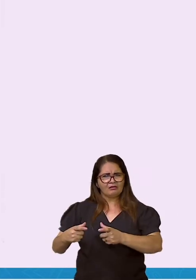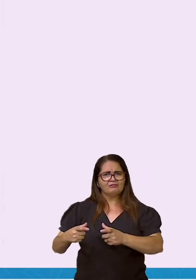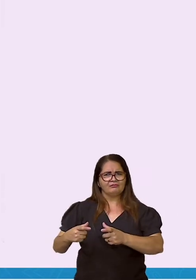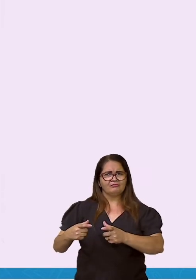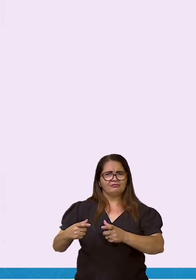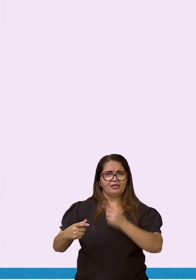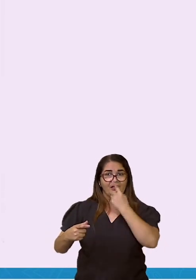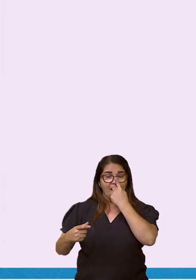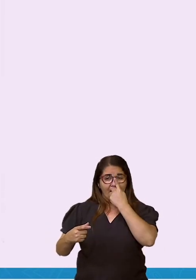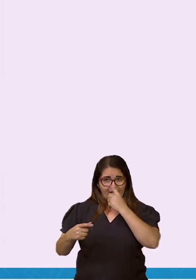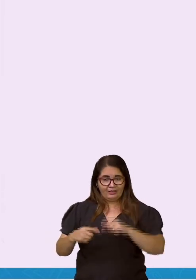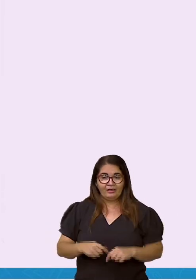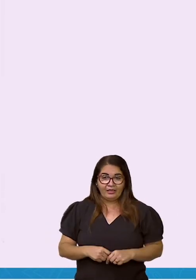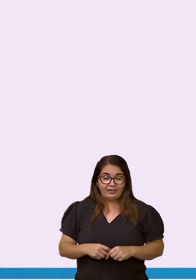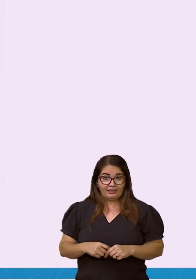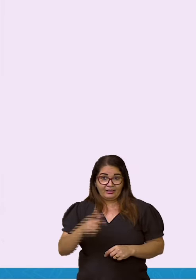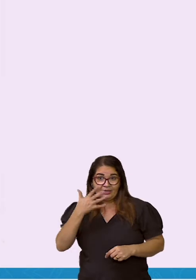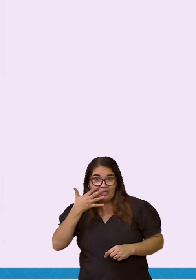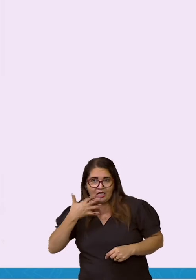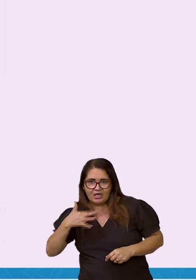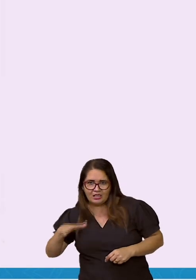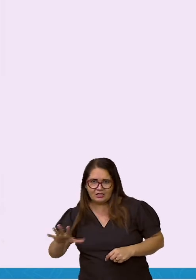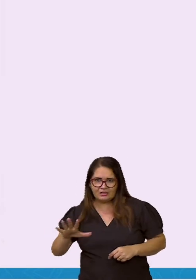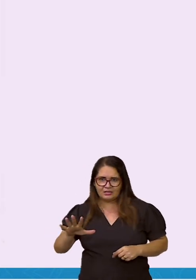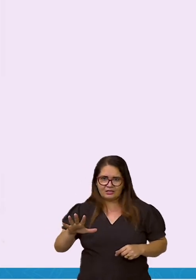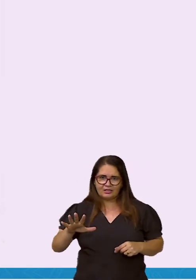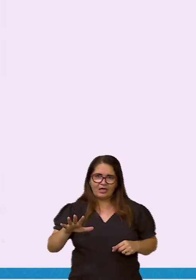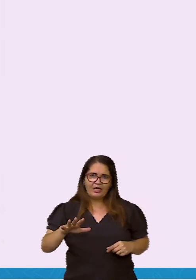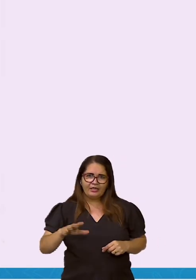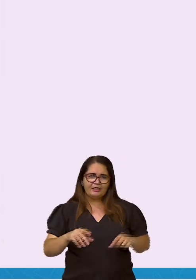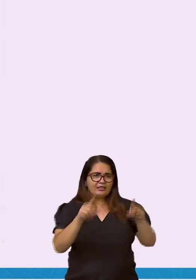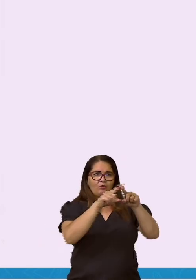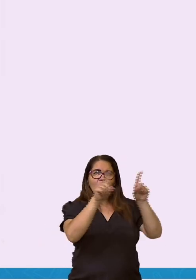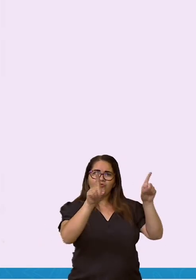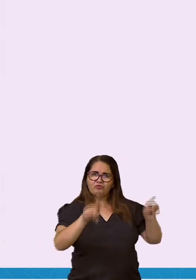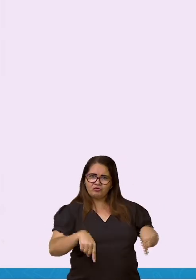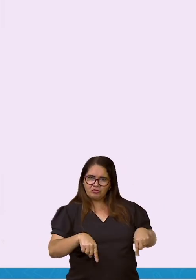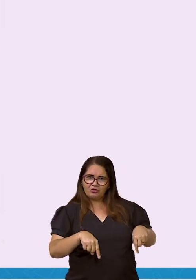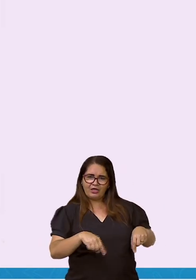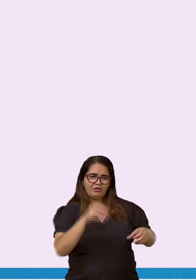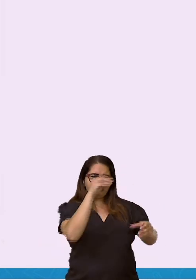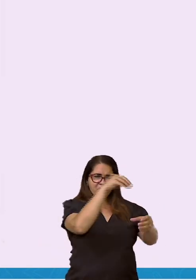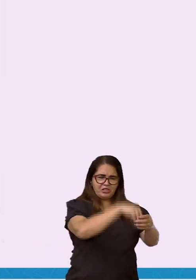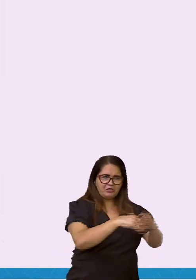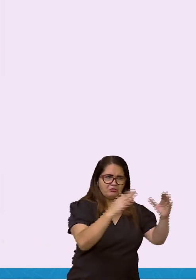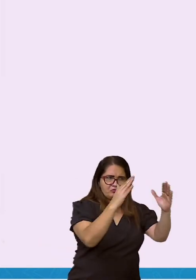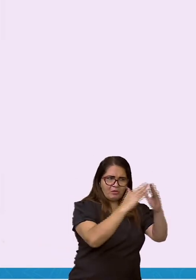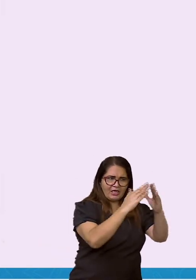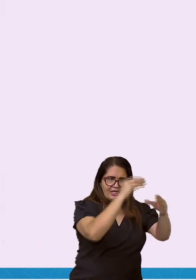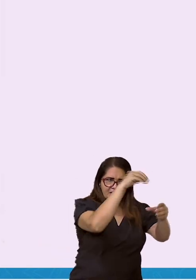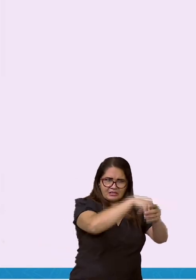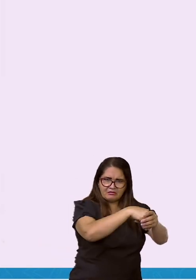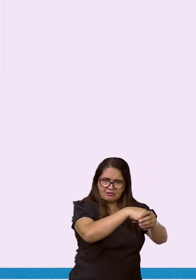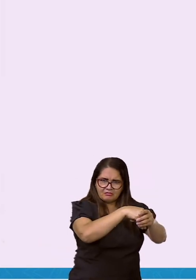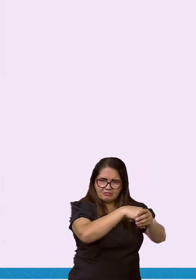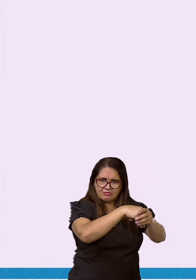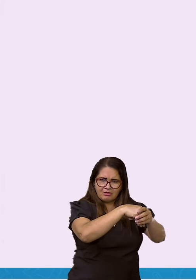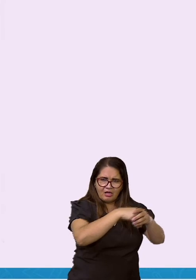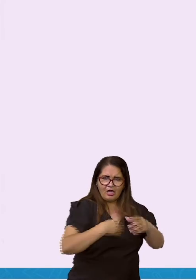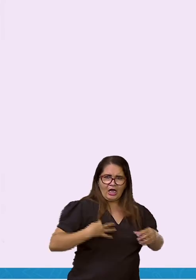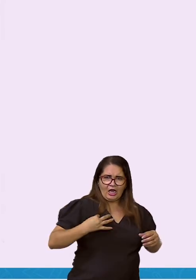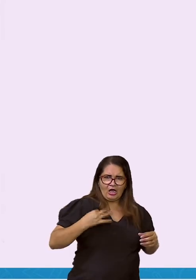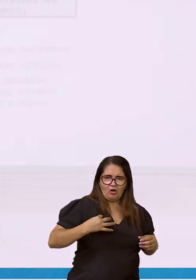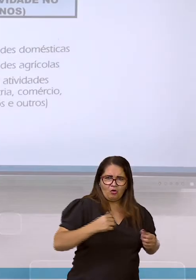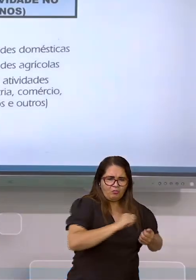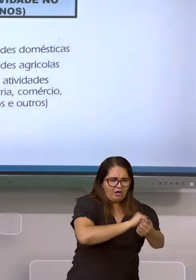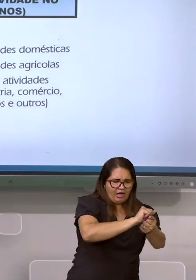atividades domésticas, atividades agrícolas e também no comércio, na indústria. Existe uma